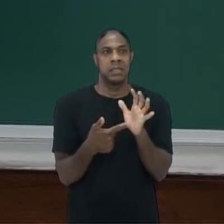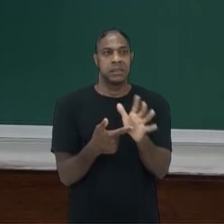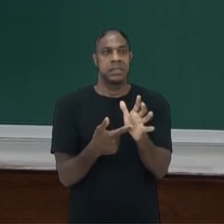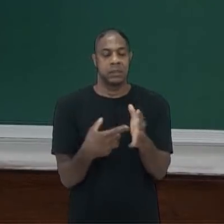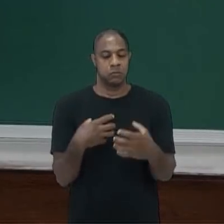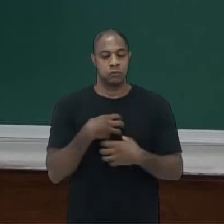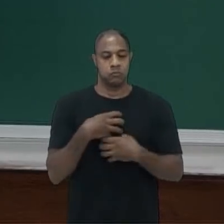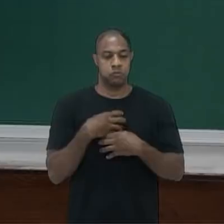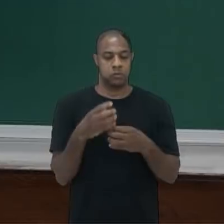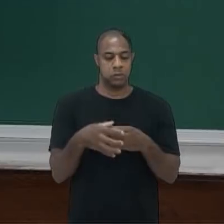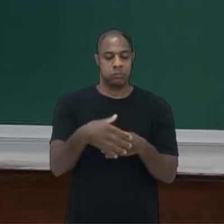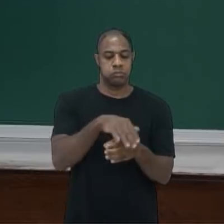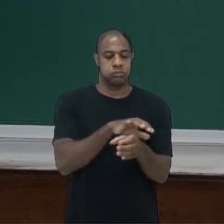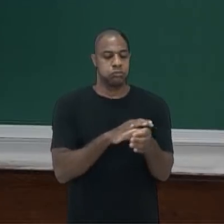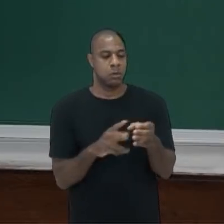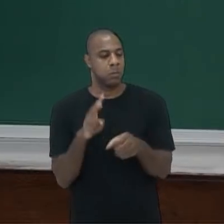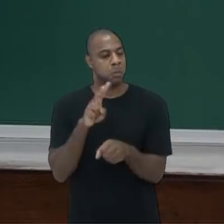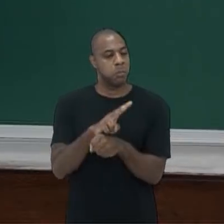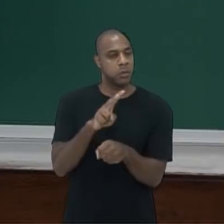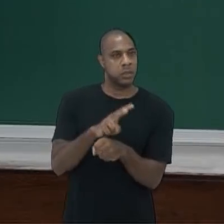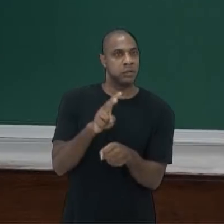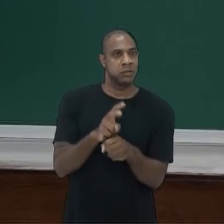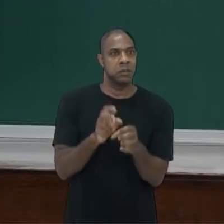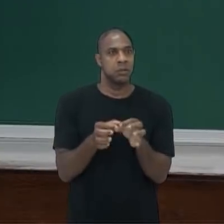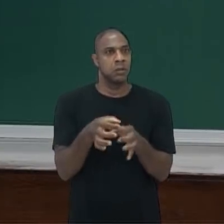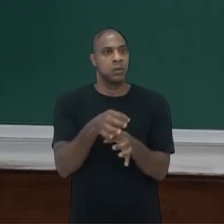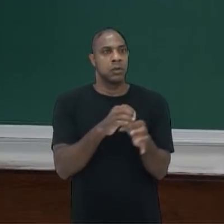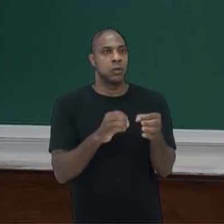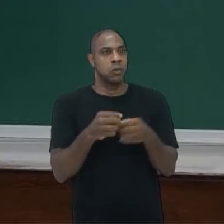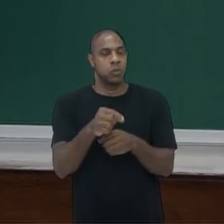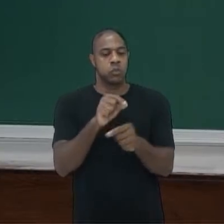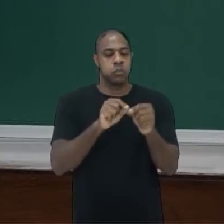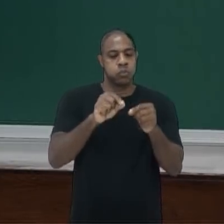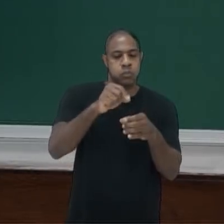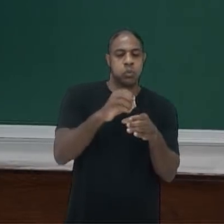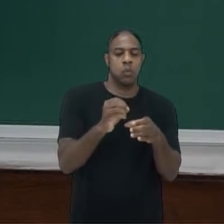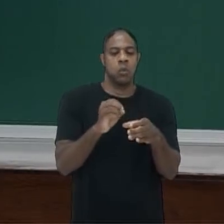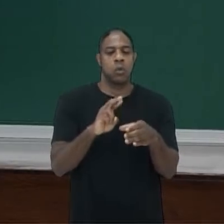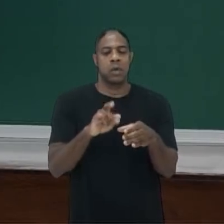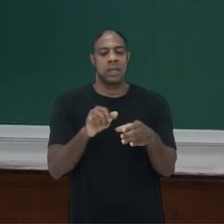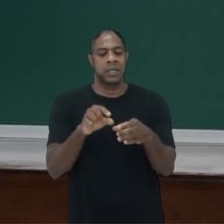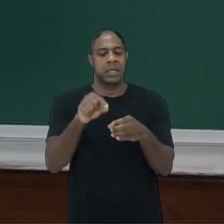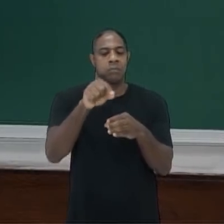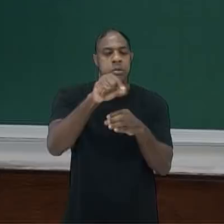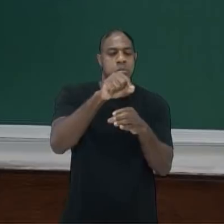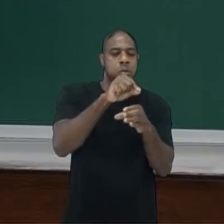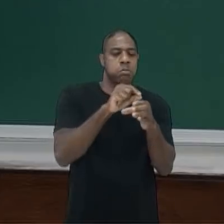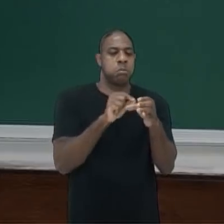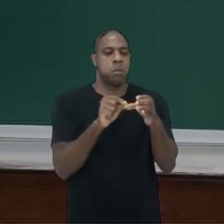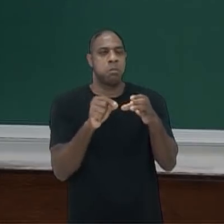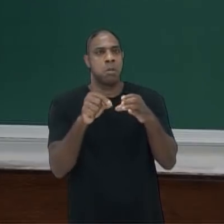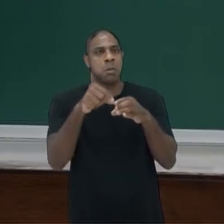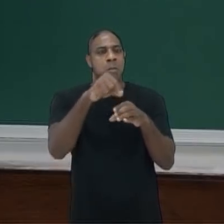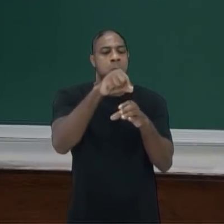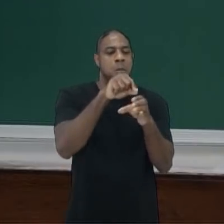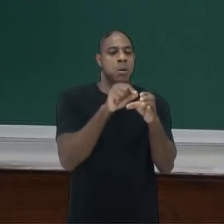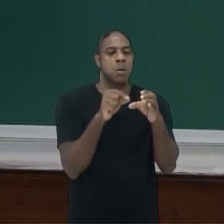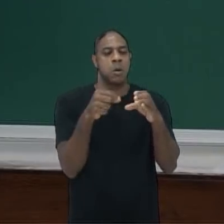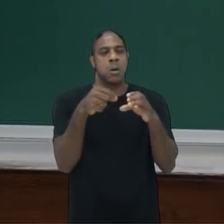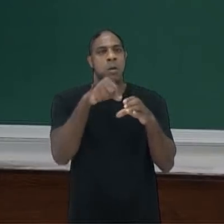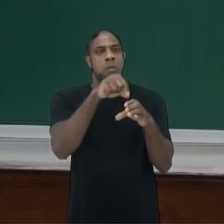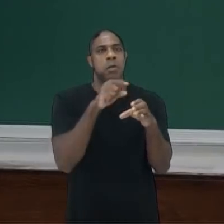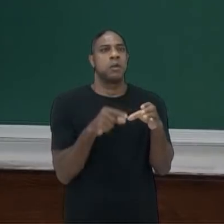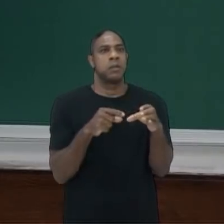para a célula, protegendo as organelas citoplasmáticas de choques, de batidas. Eu tenho o quê?